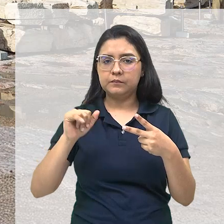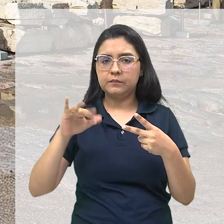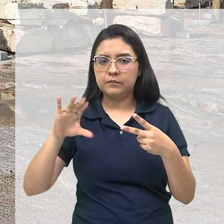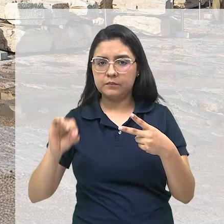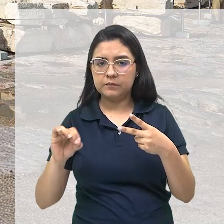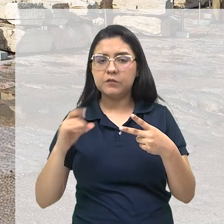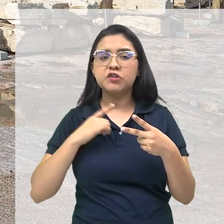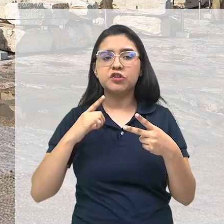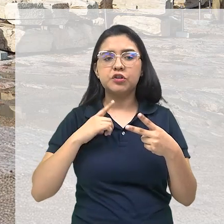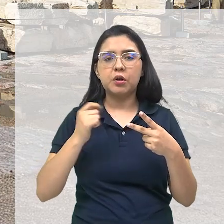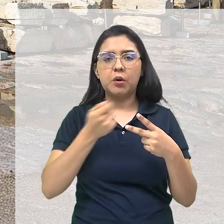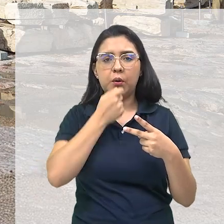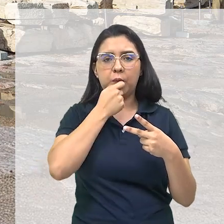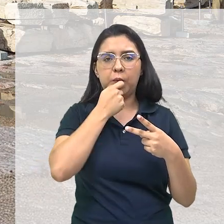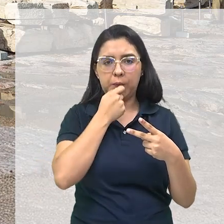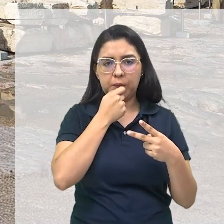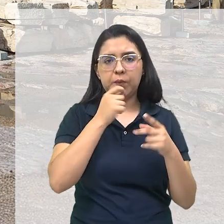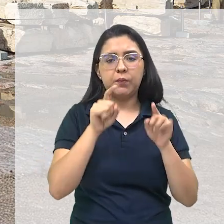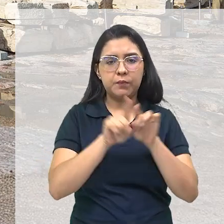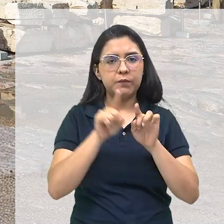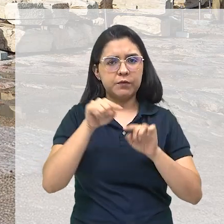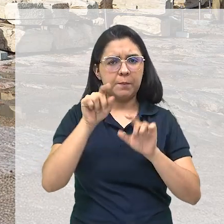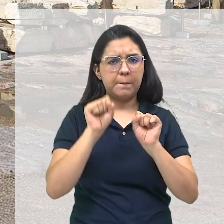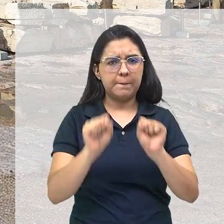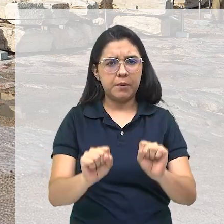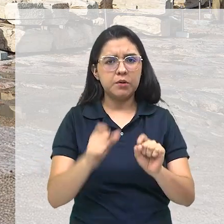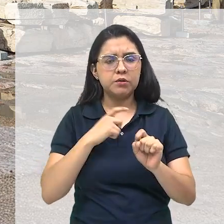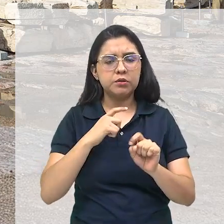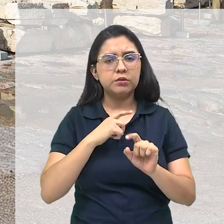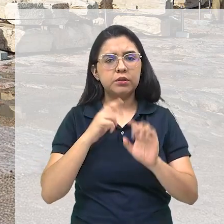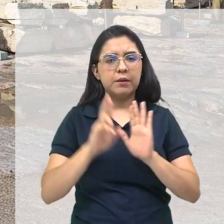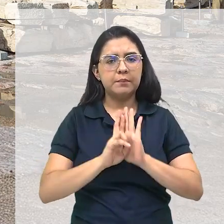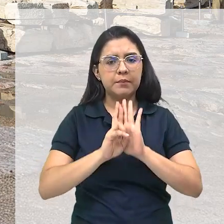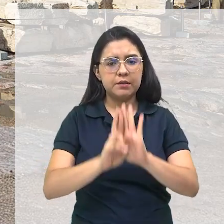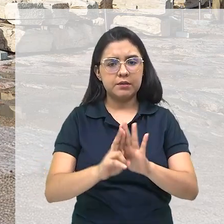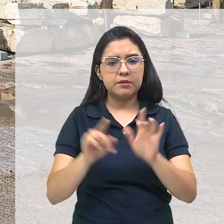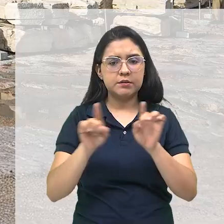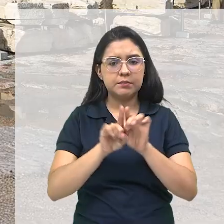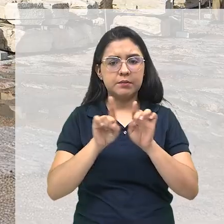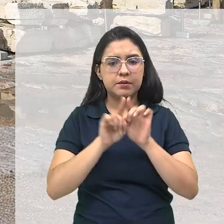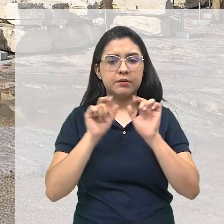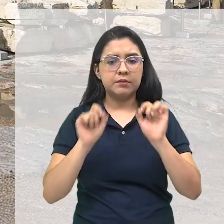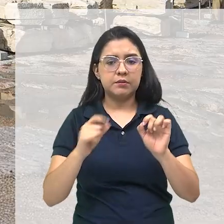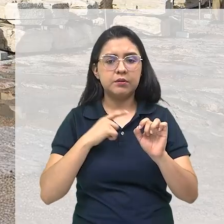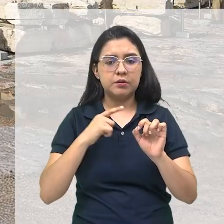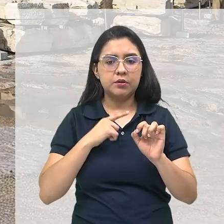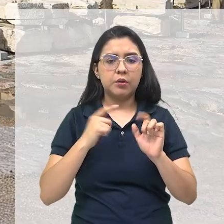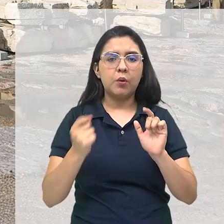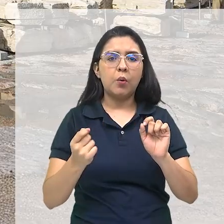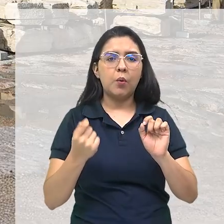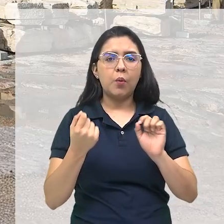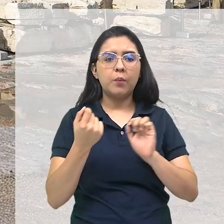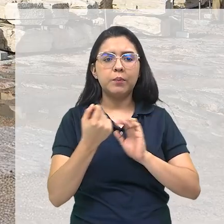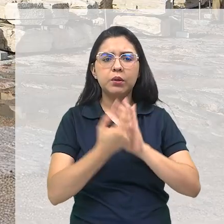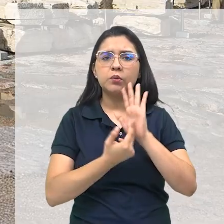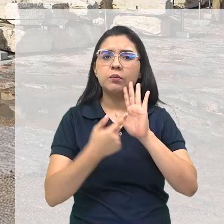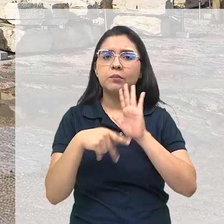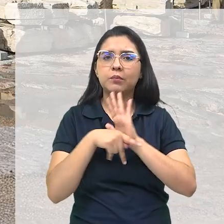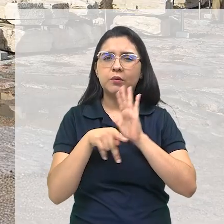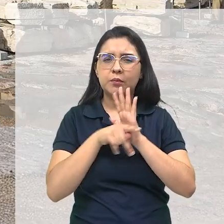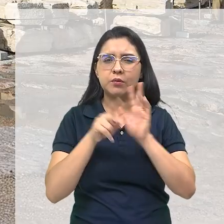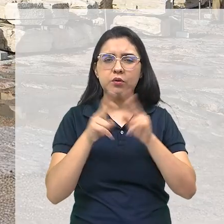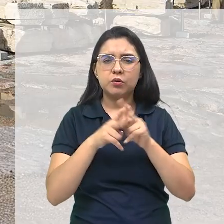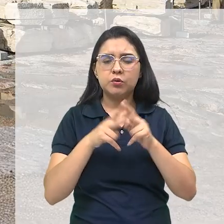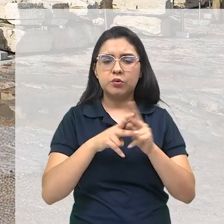um juiz, né, que você pode ver sendo retratado lá naqueles vasos com pinturas, né, de luta. E é